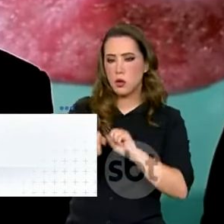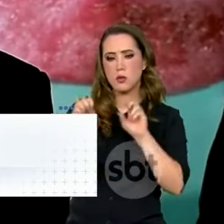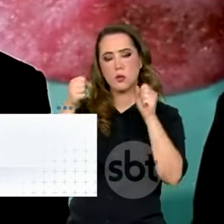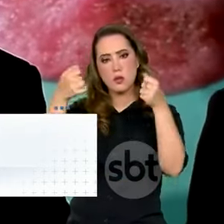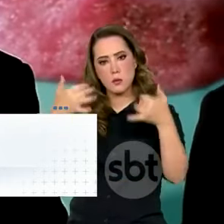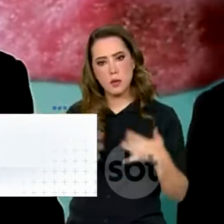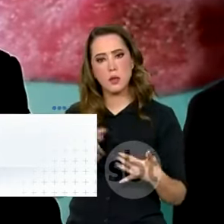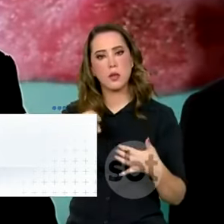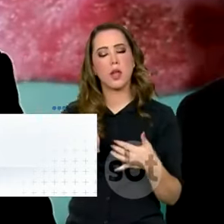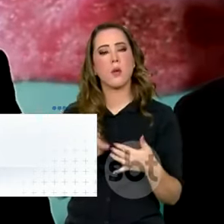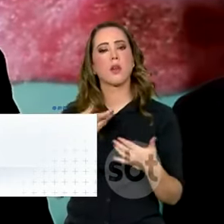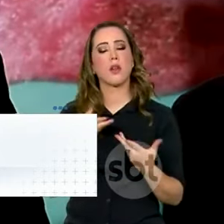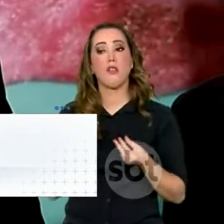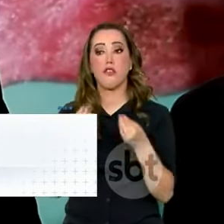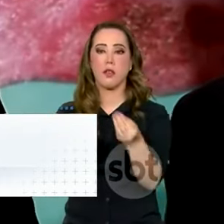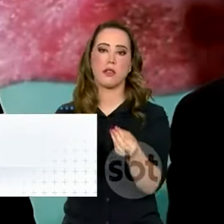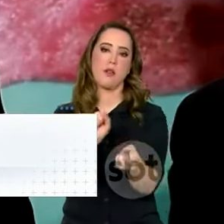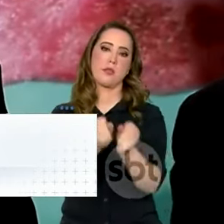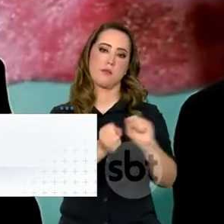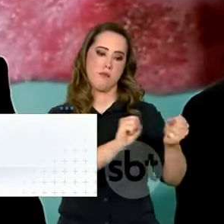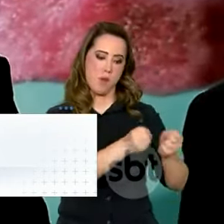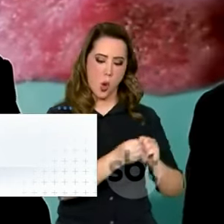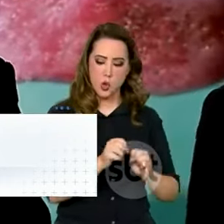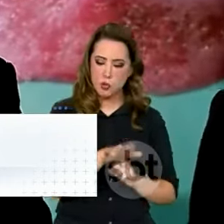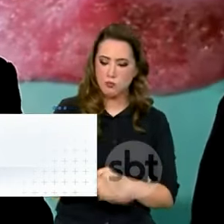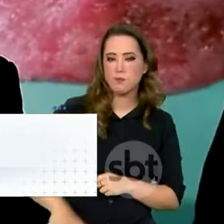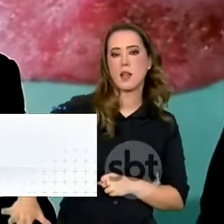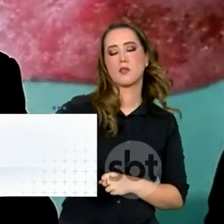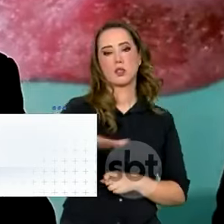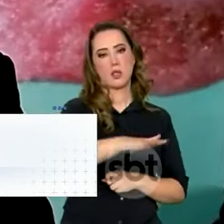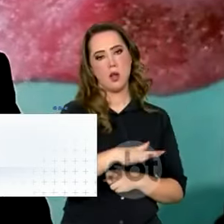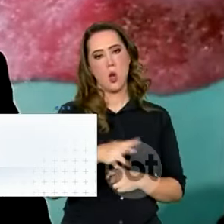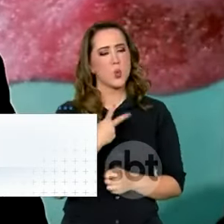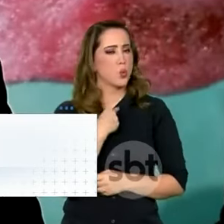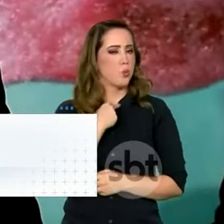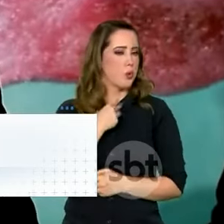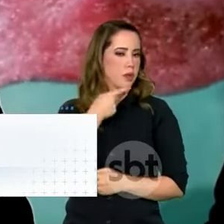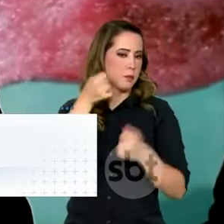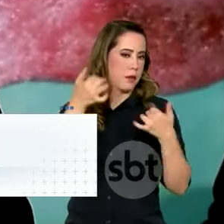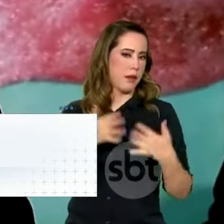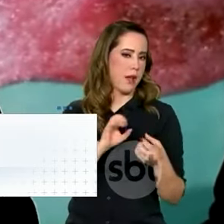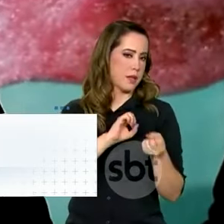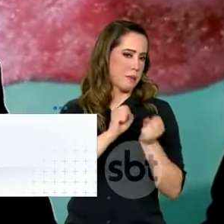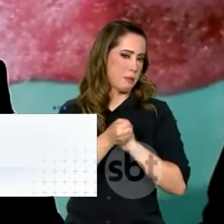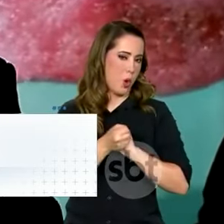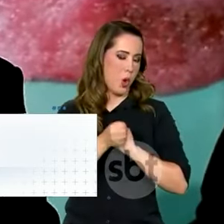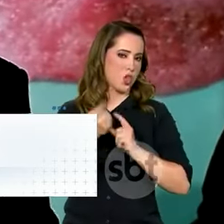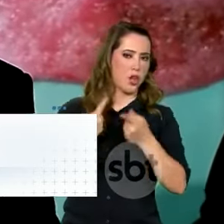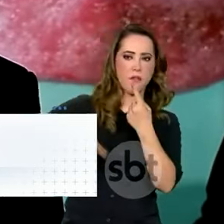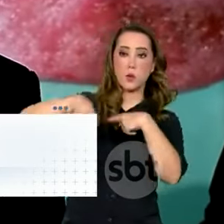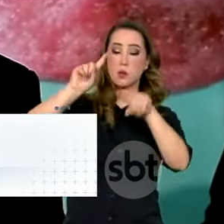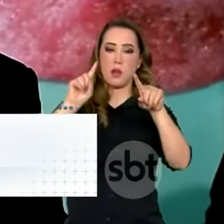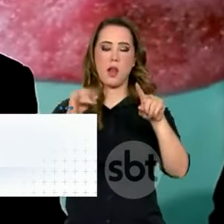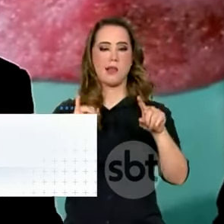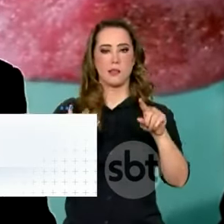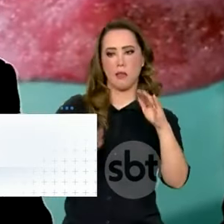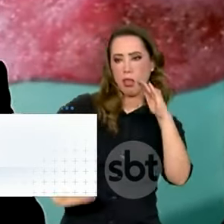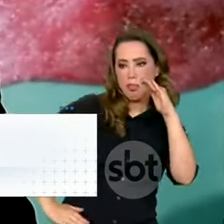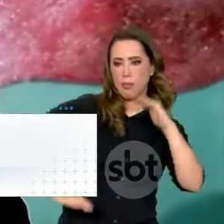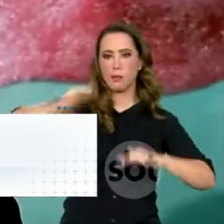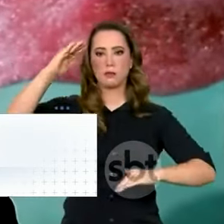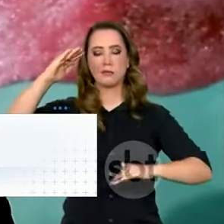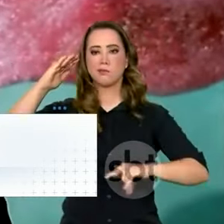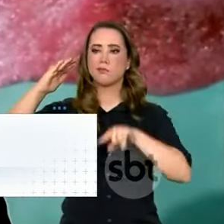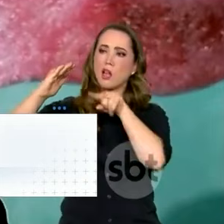a democratização do esporte. Não podemos falar numa revolução esportiva a partir do momento que temos a disparidade entre o